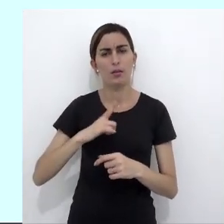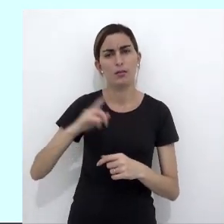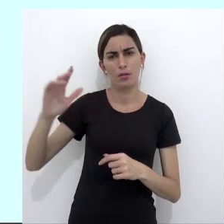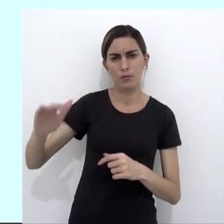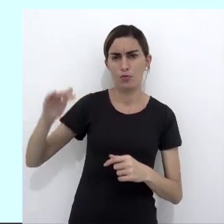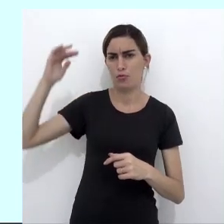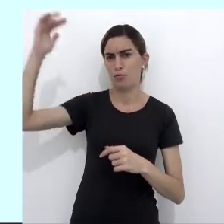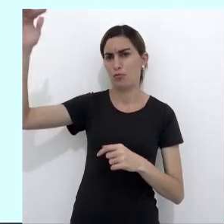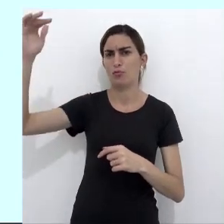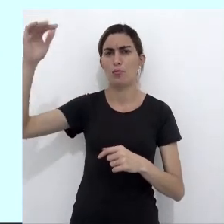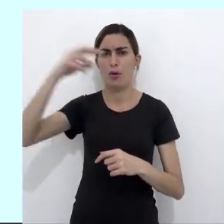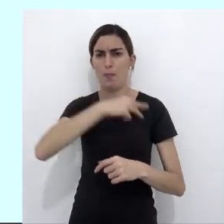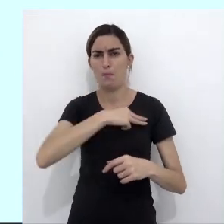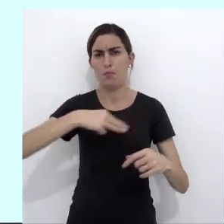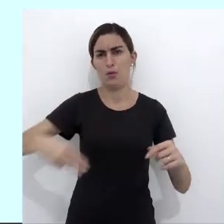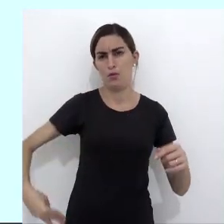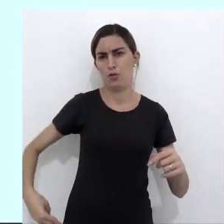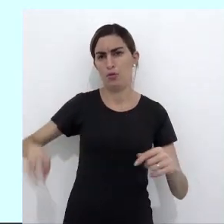um ministro